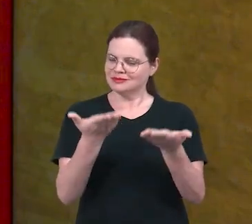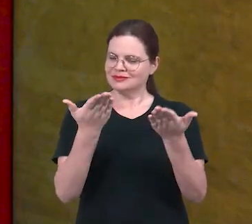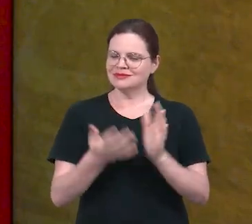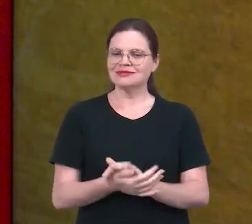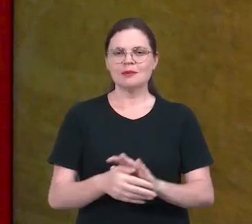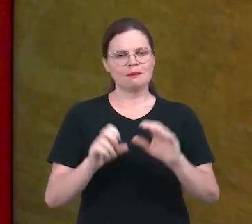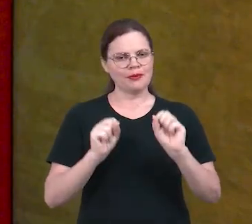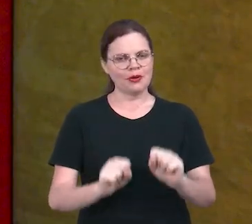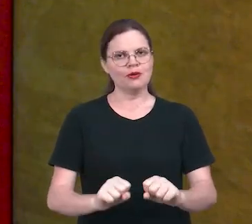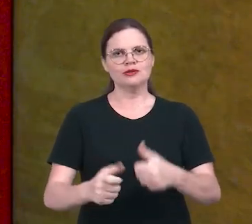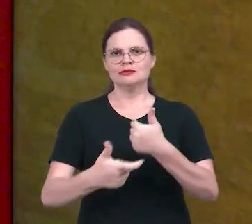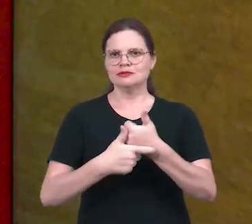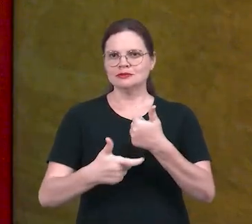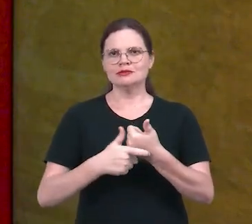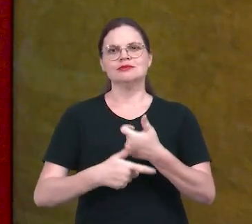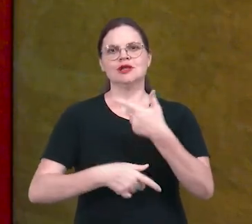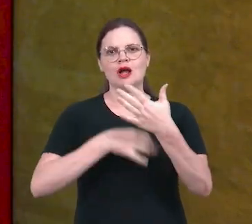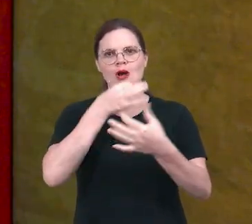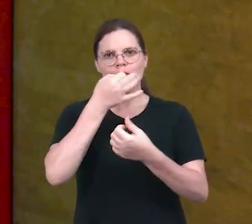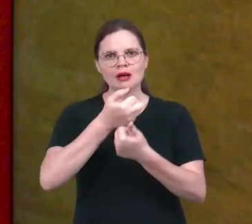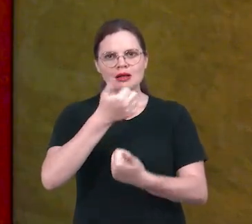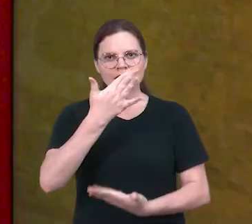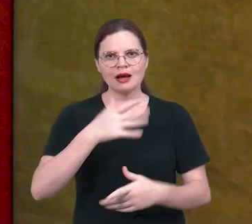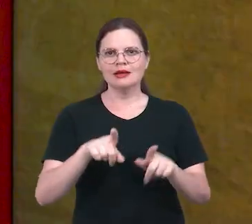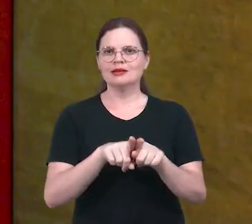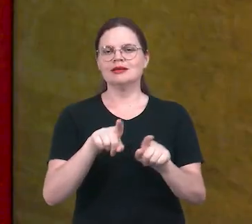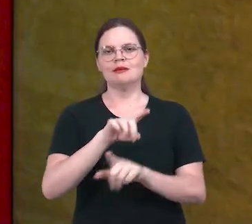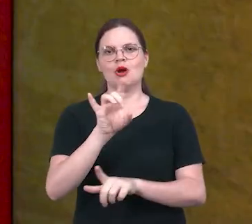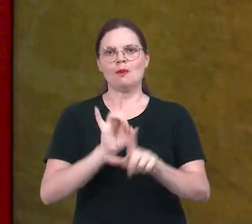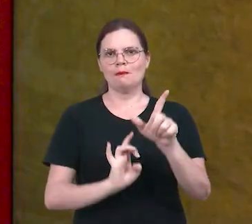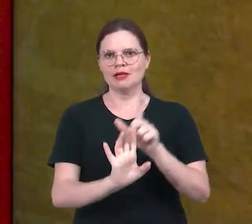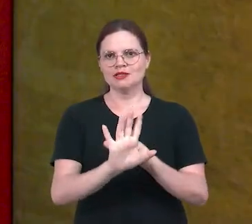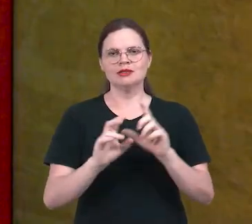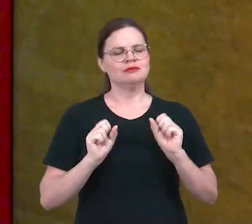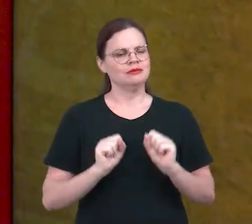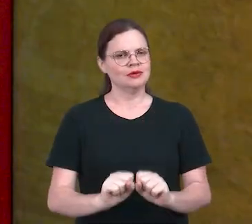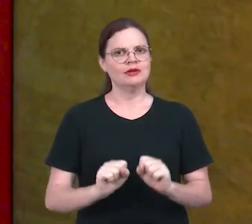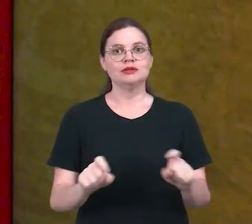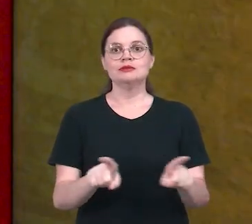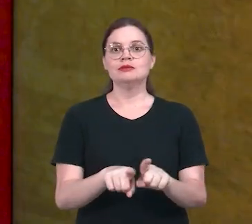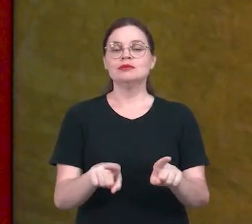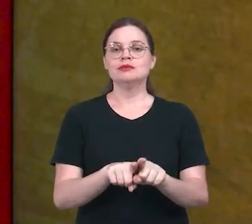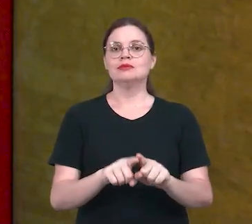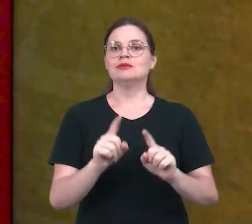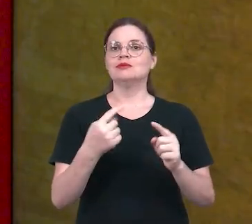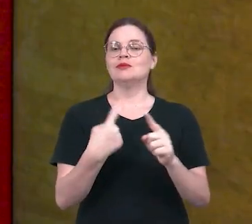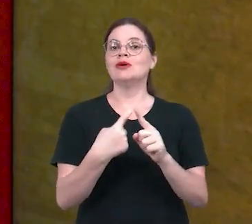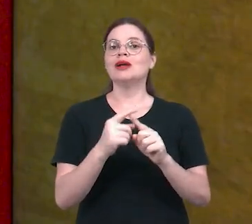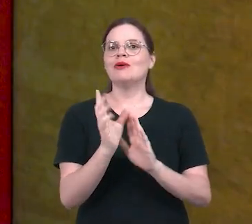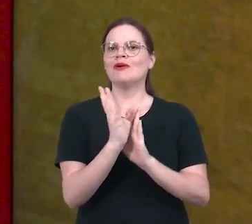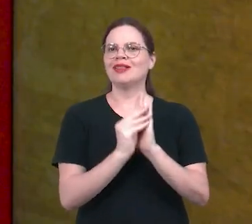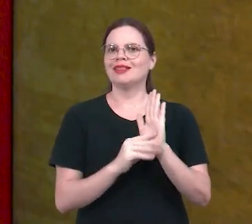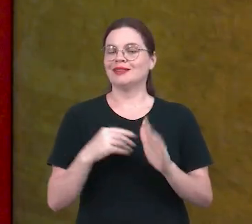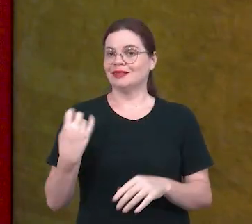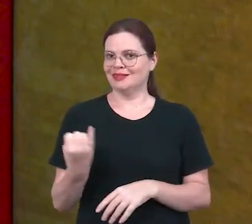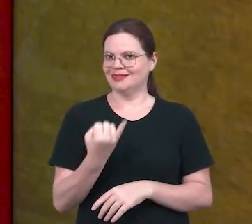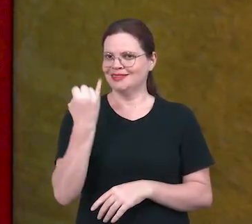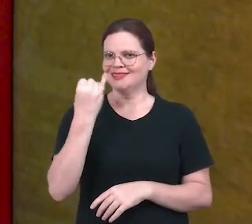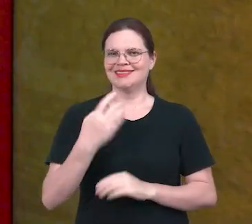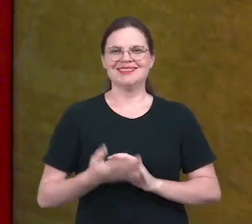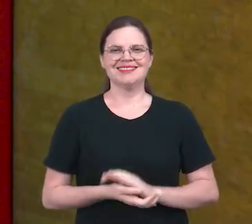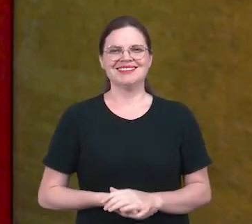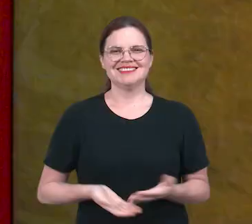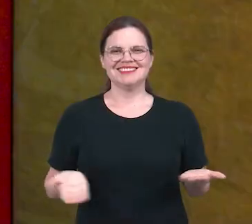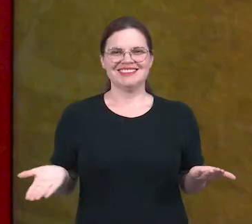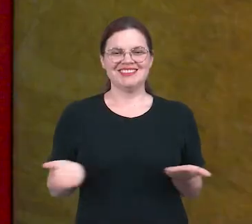inscreva e pode comentar, curtir e compartilhar, porque o conteúdo será muito importante.